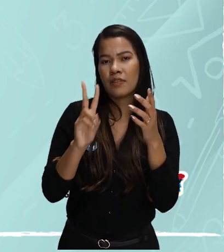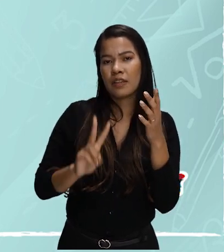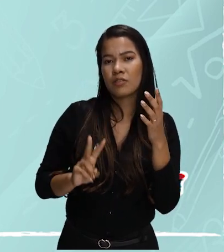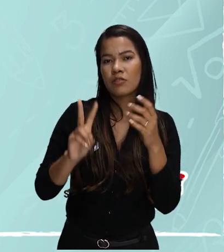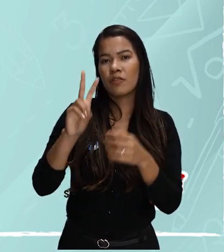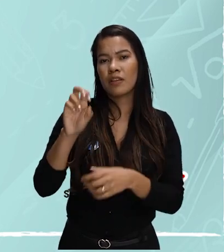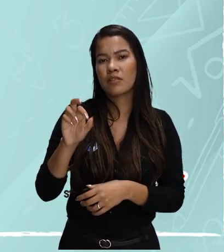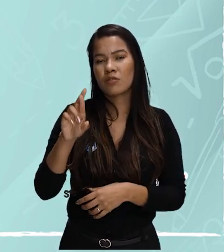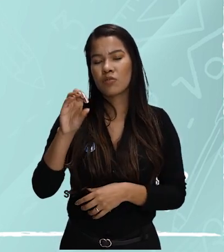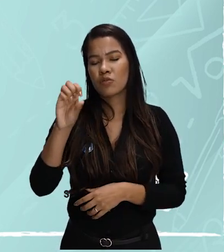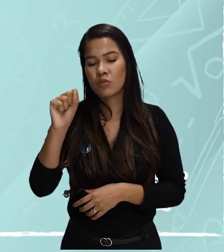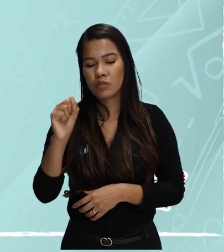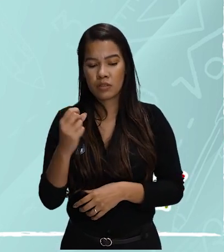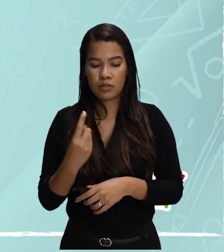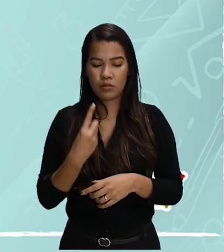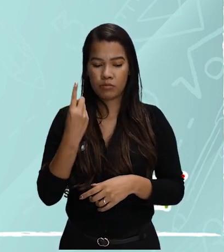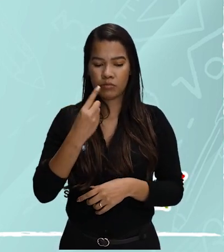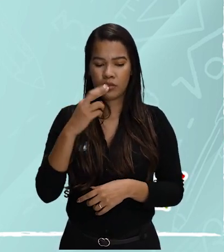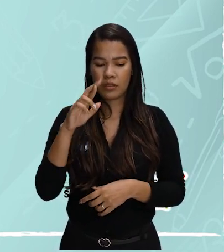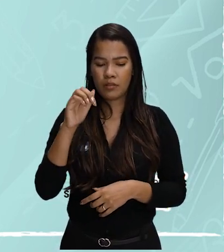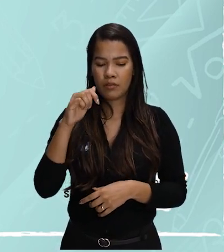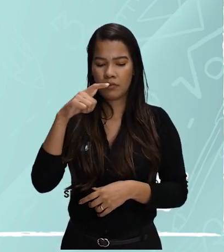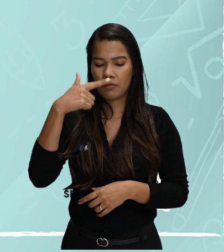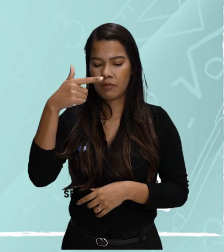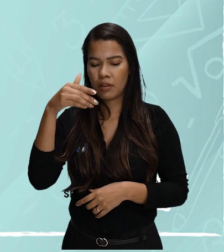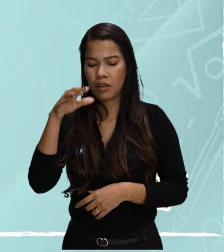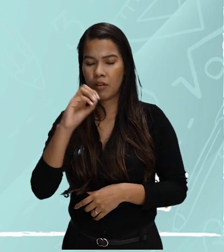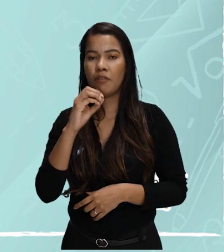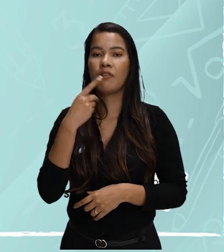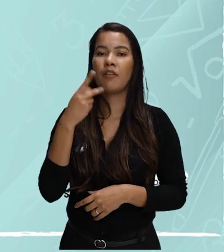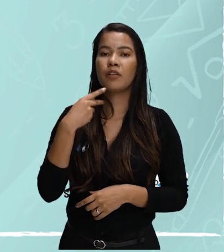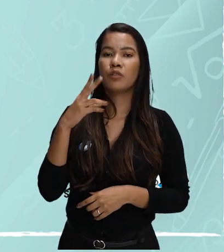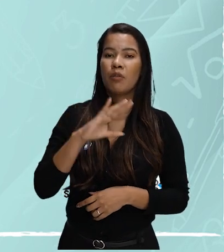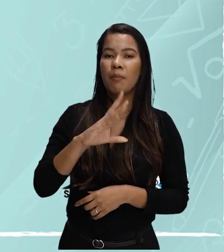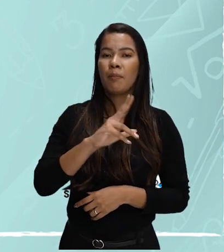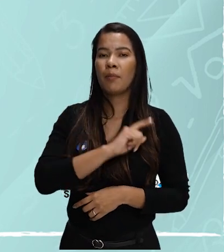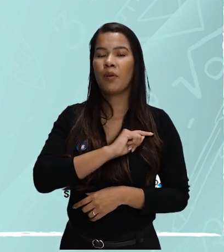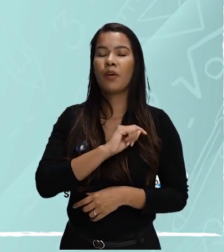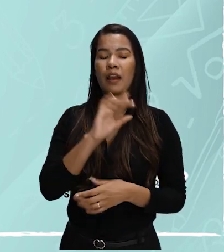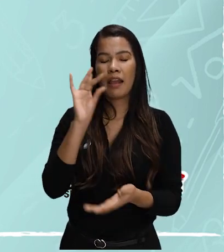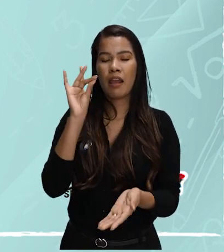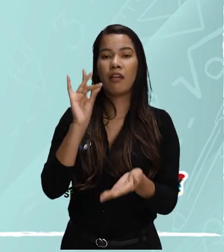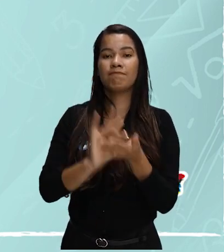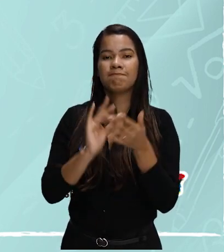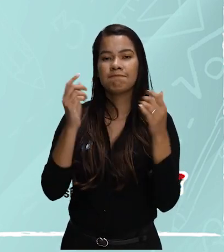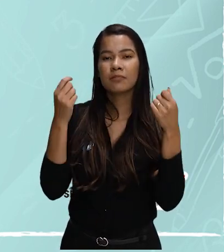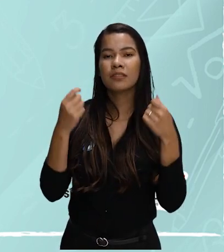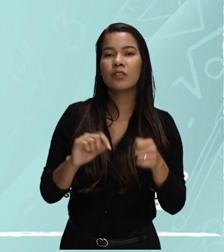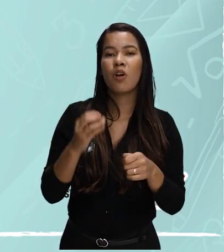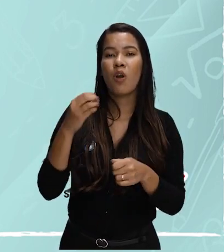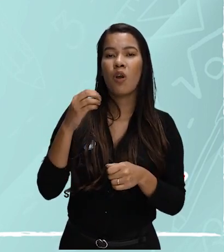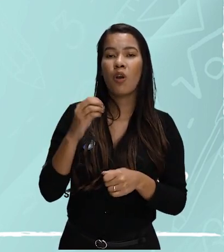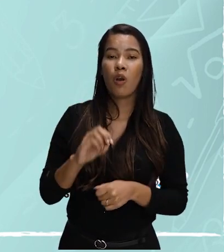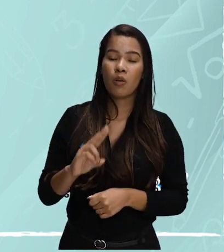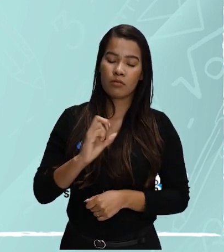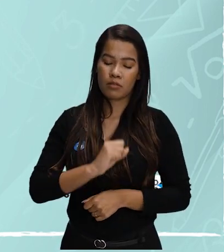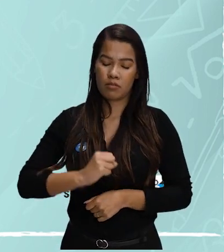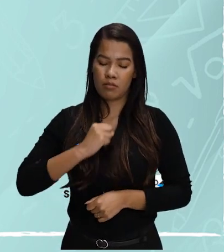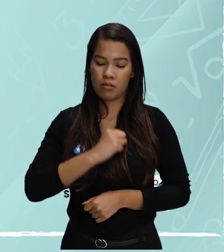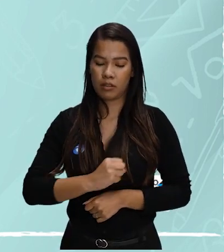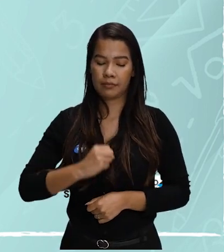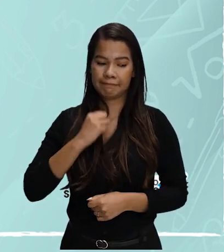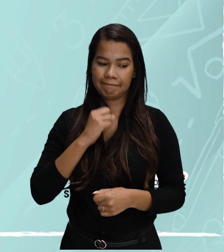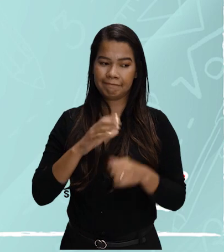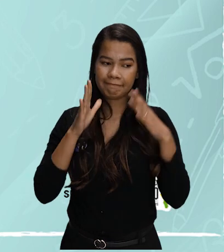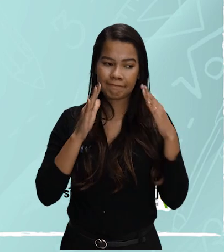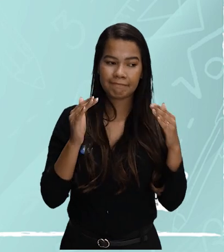de um romance real, possível e saudosista. Eram poesias dedicadas a um falecido, que faz falta,